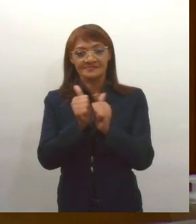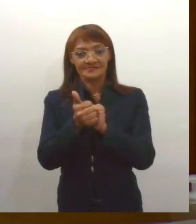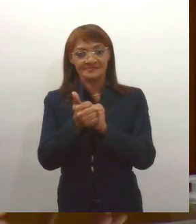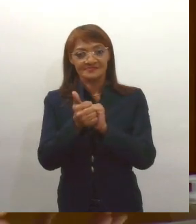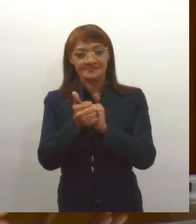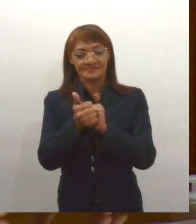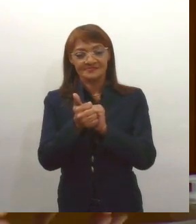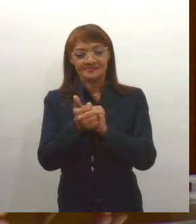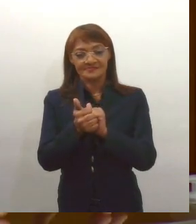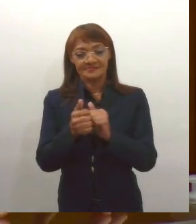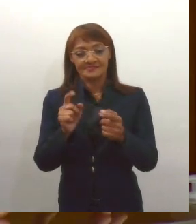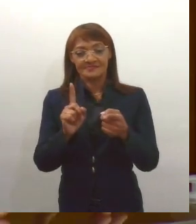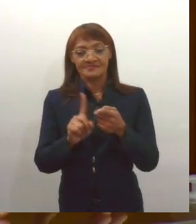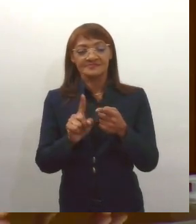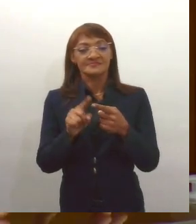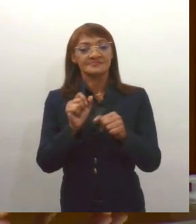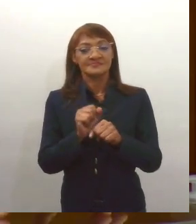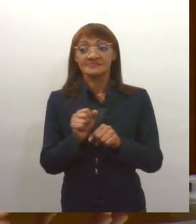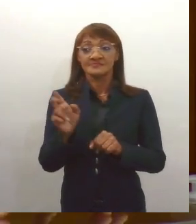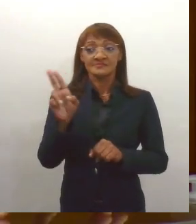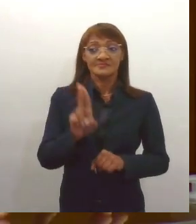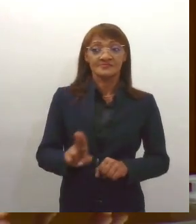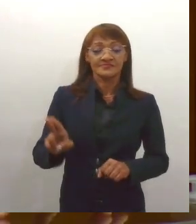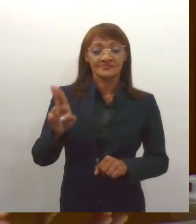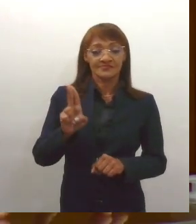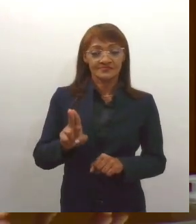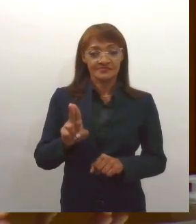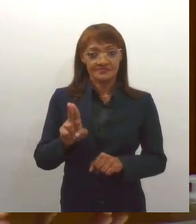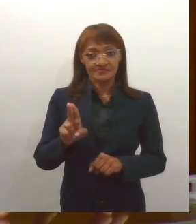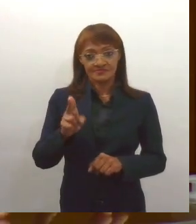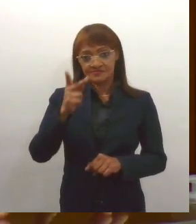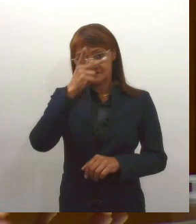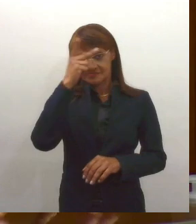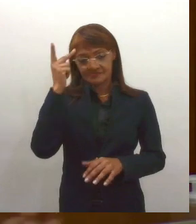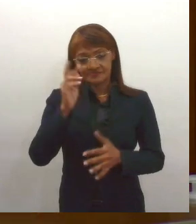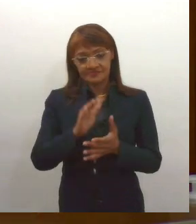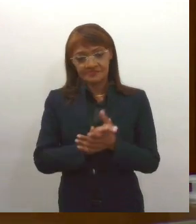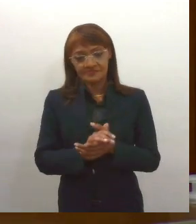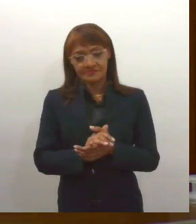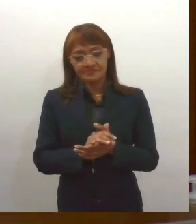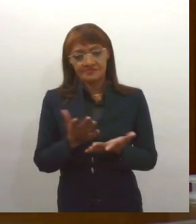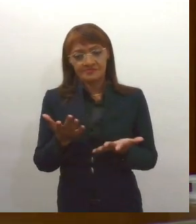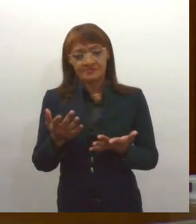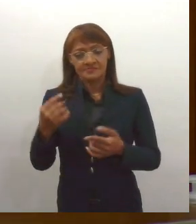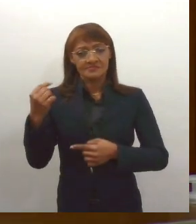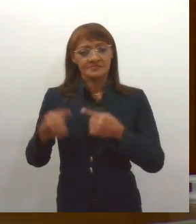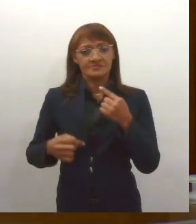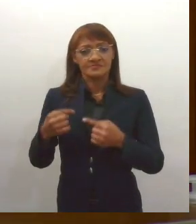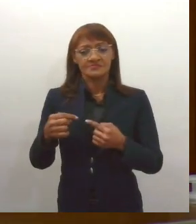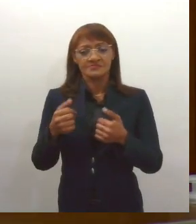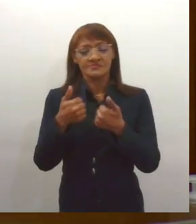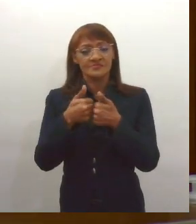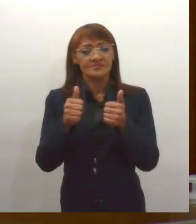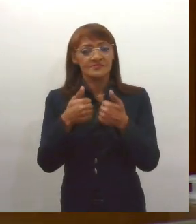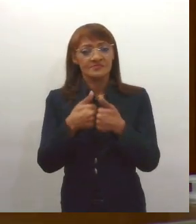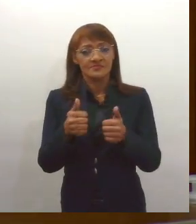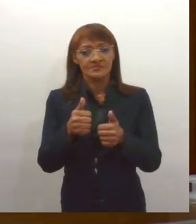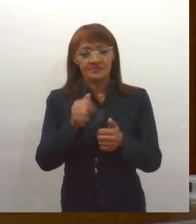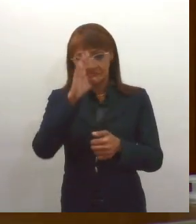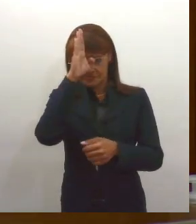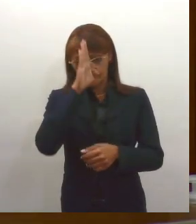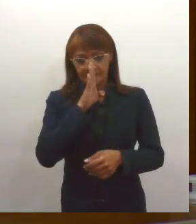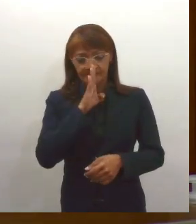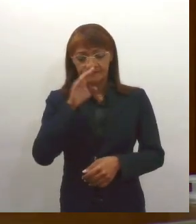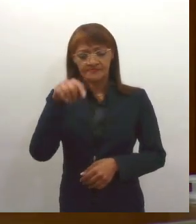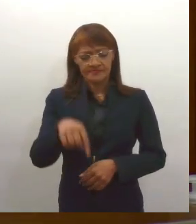uma discussão sobre o transporte Universitário gratuito esta casa já se debateu sobre isso já estivemos no